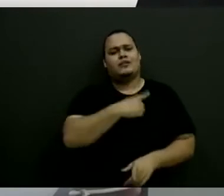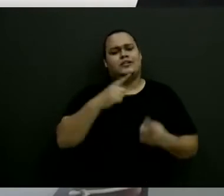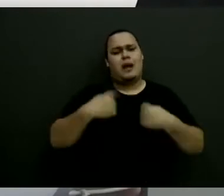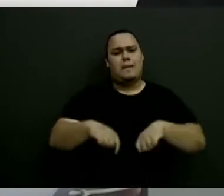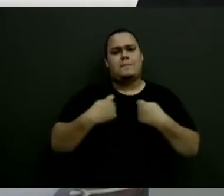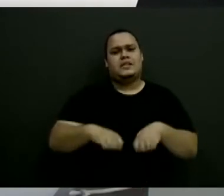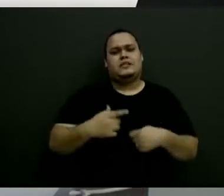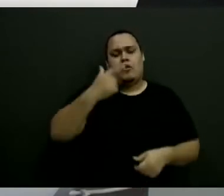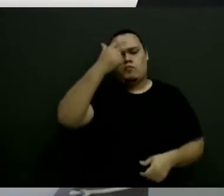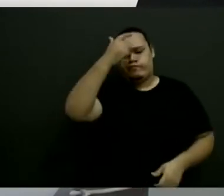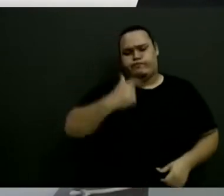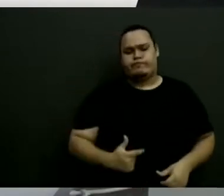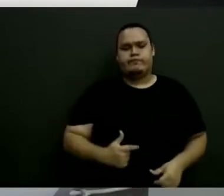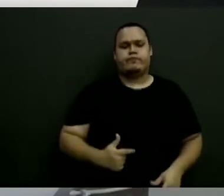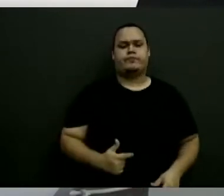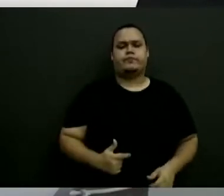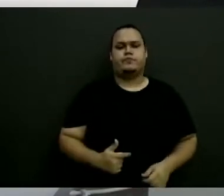também pastores,